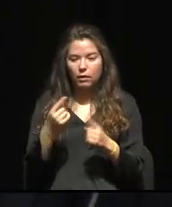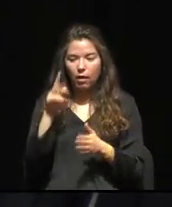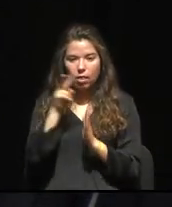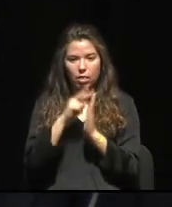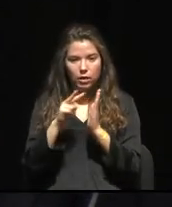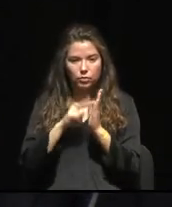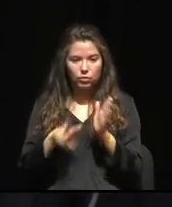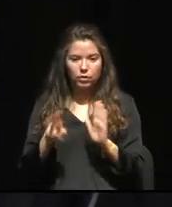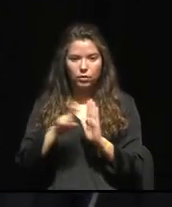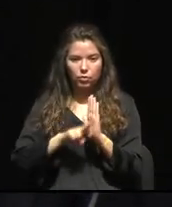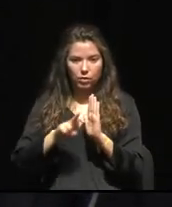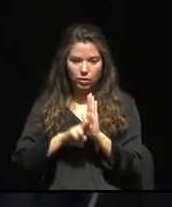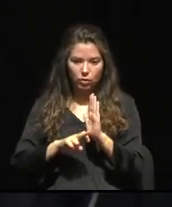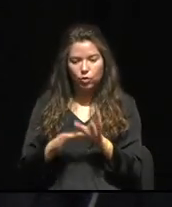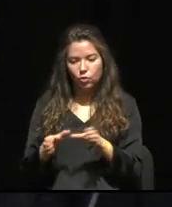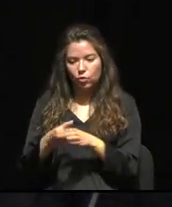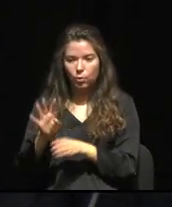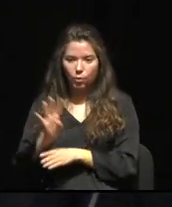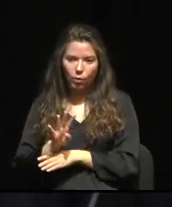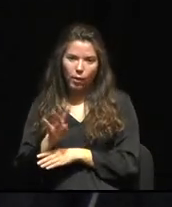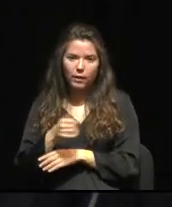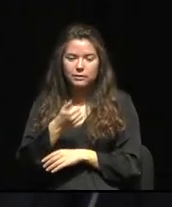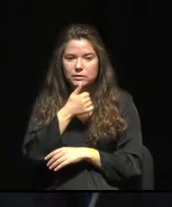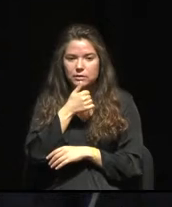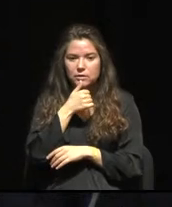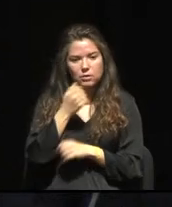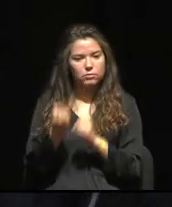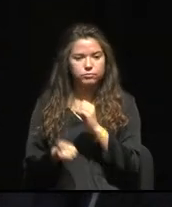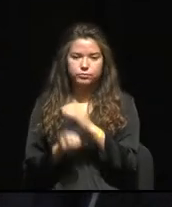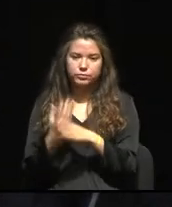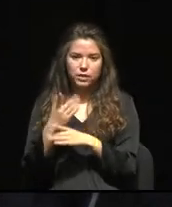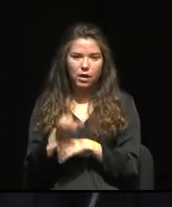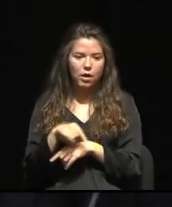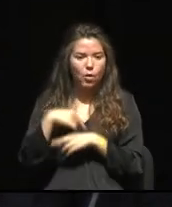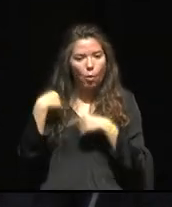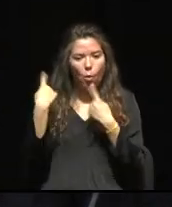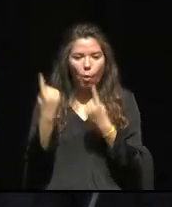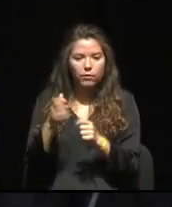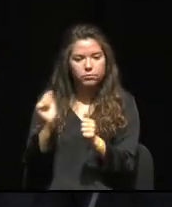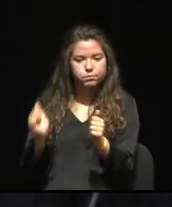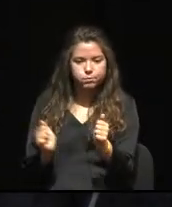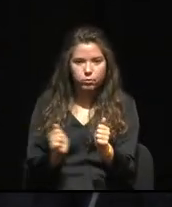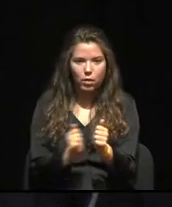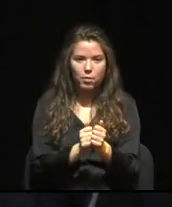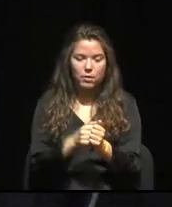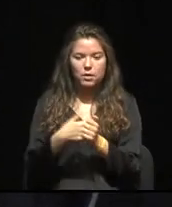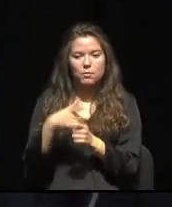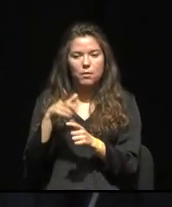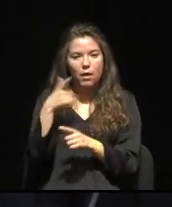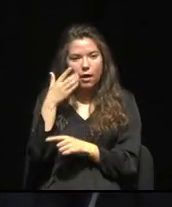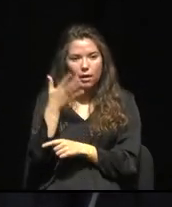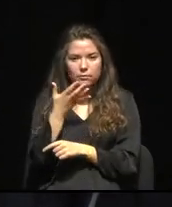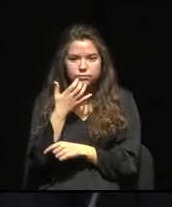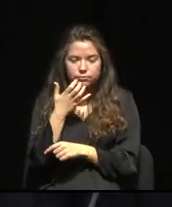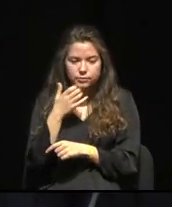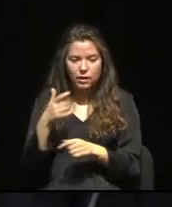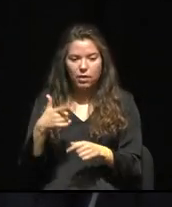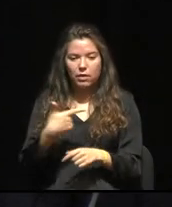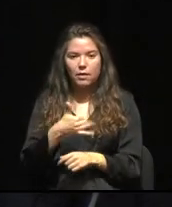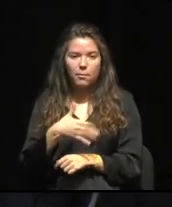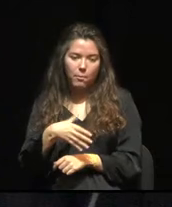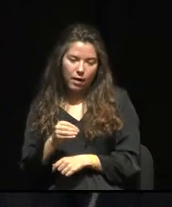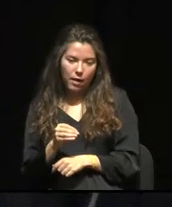unanimidade entendeu a quarta comissão não recomendar a criação de uma comissão eventual de acompanhamento plano de salvaguarda de tapadas